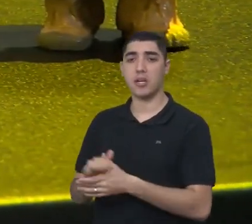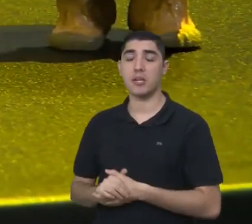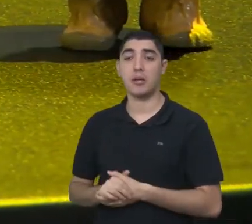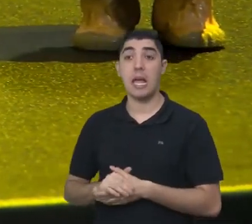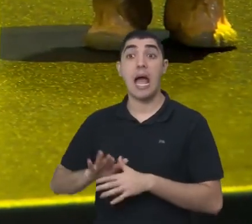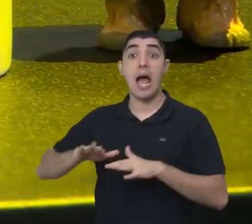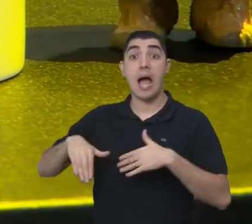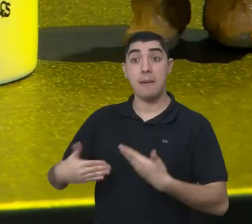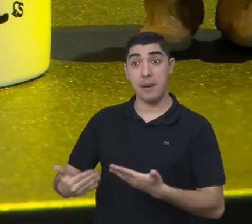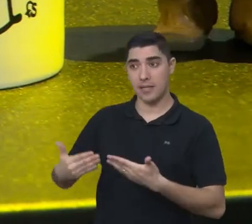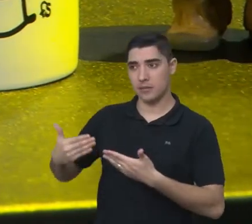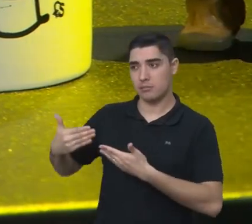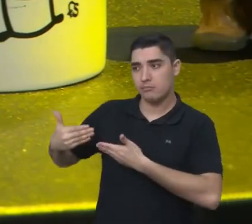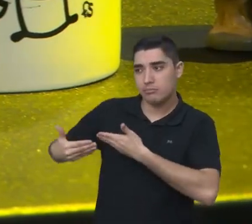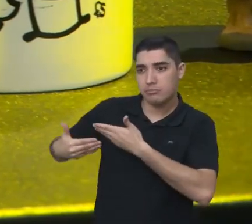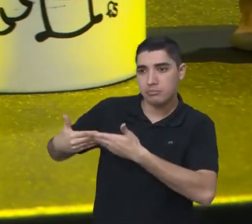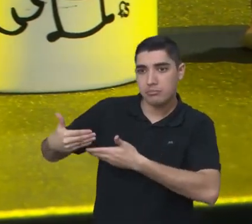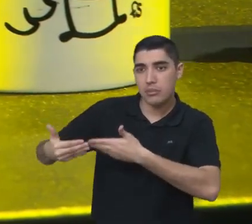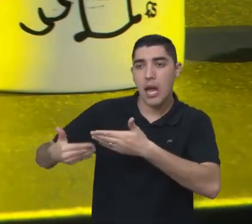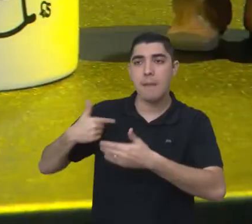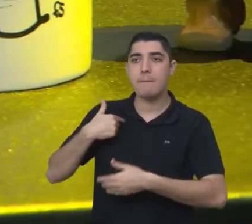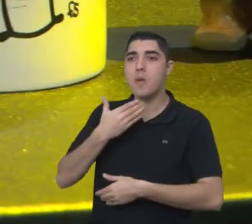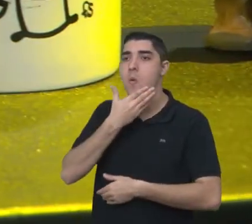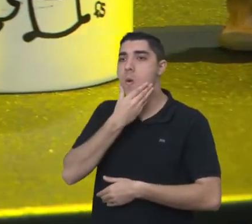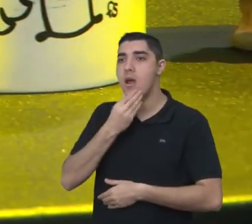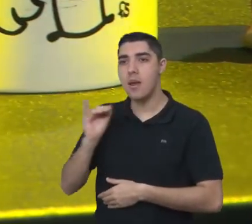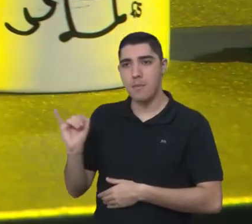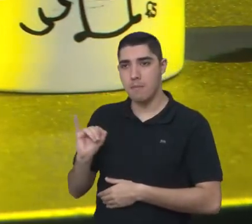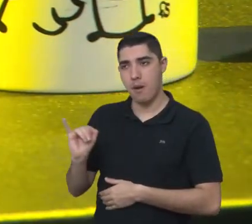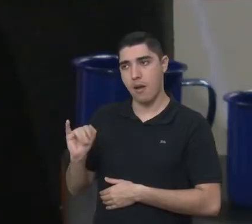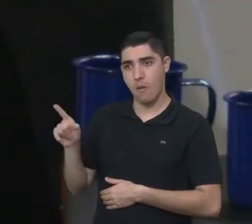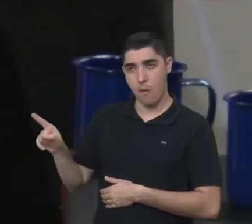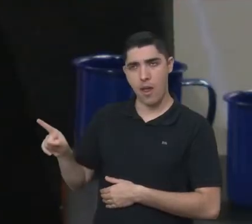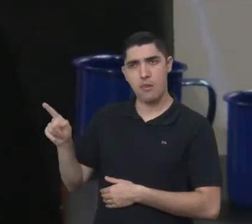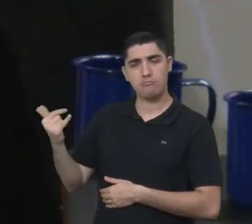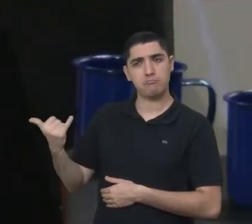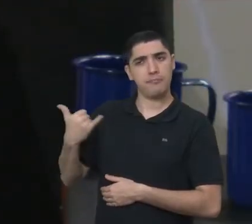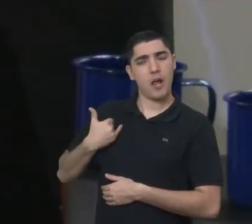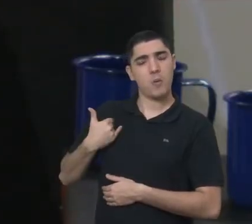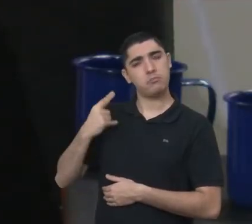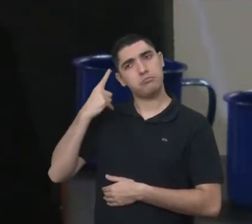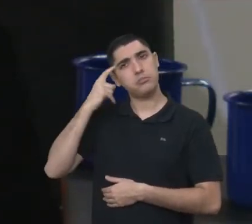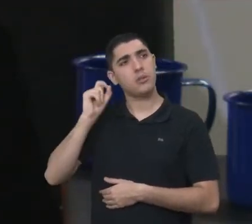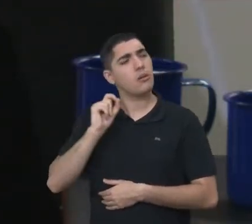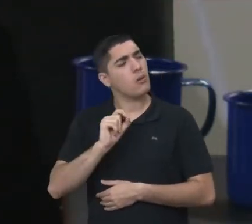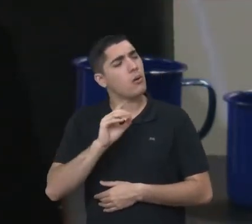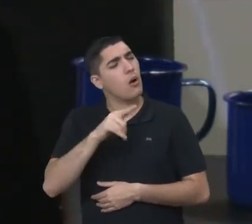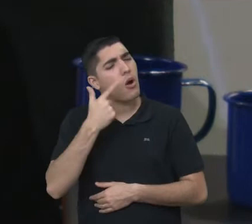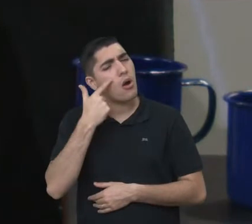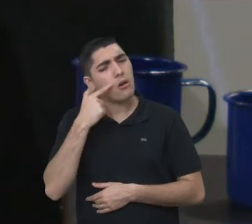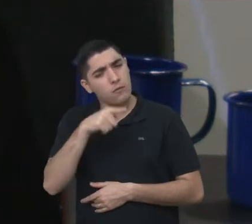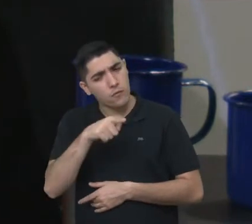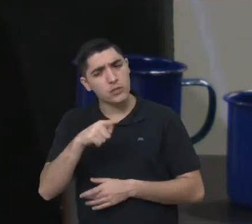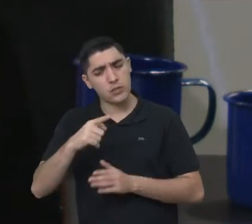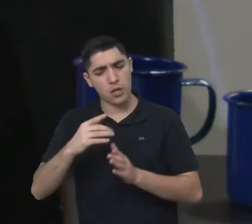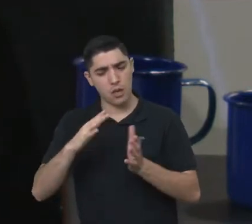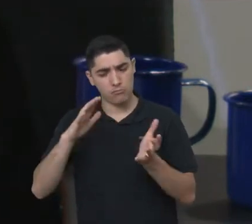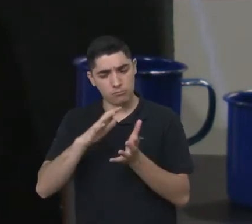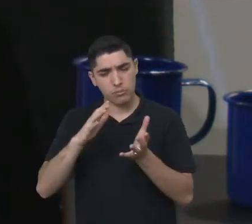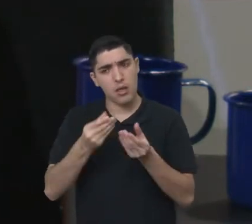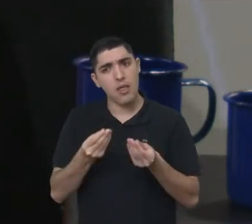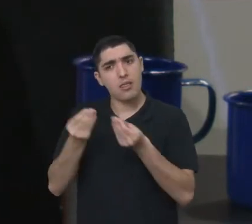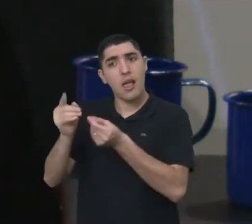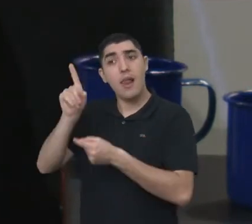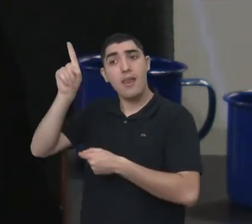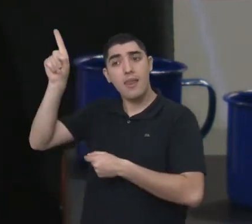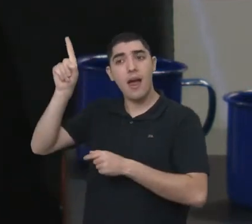Aí os dias foram passando, né? Meu irmão, um dia ele deu a ideia e perguntou por que você não manda uma almofada para